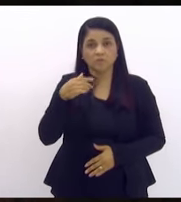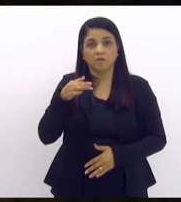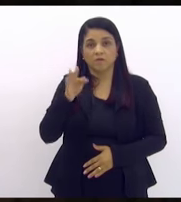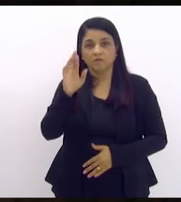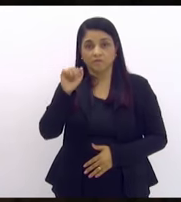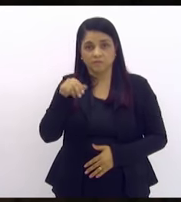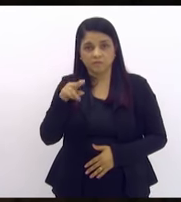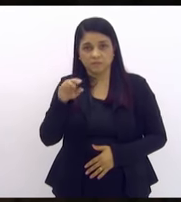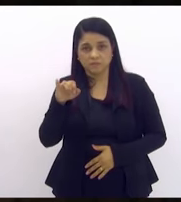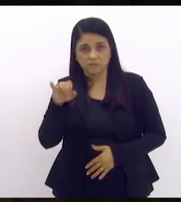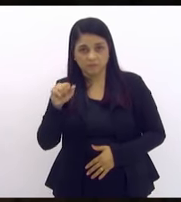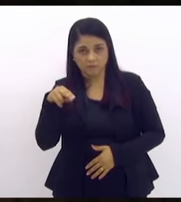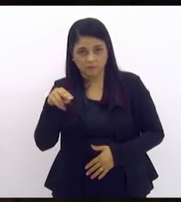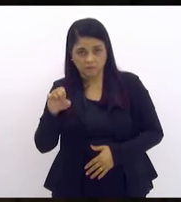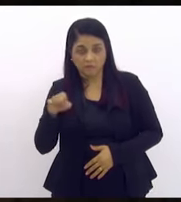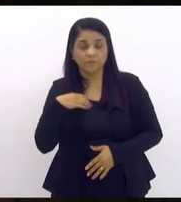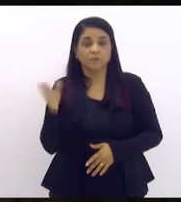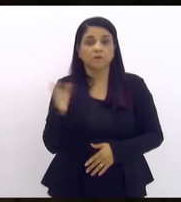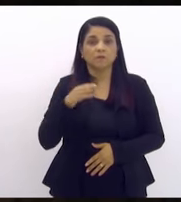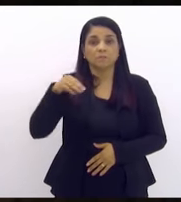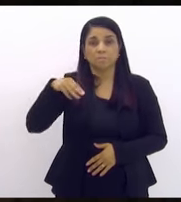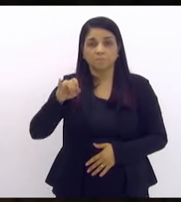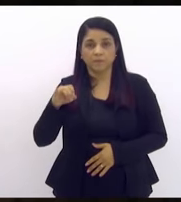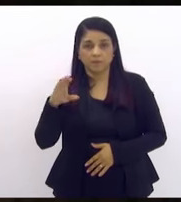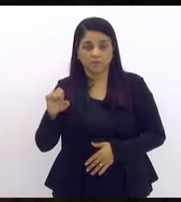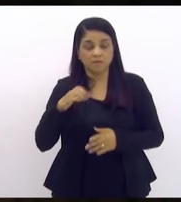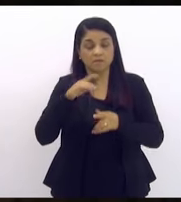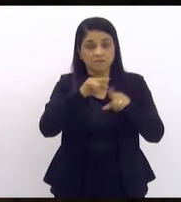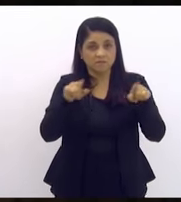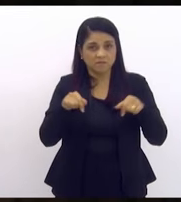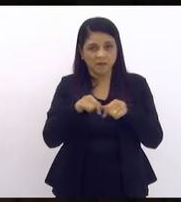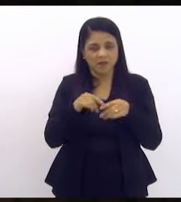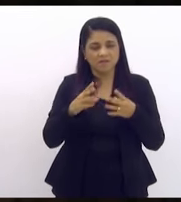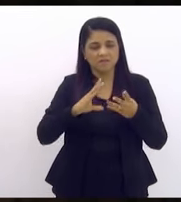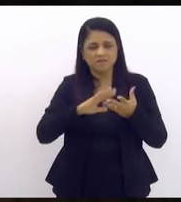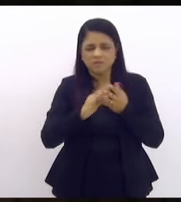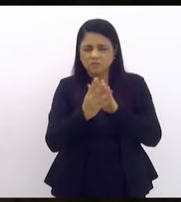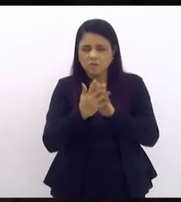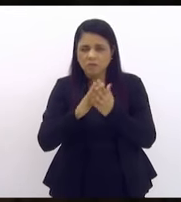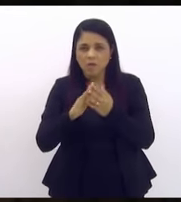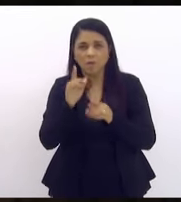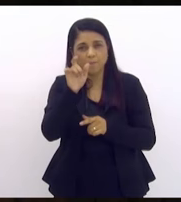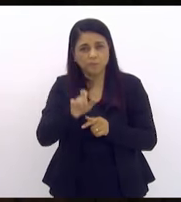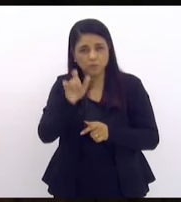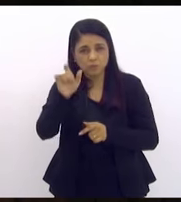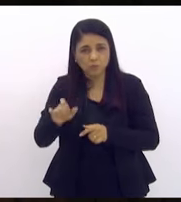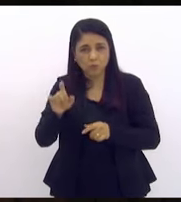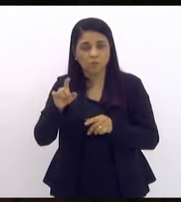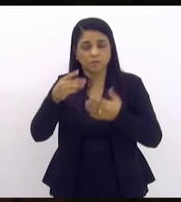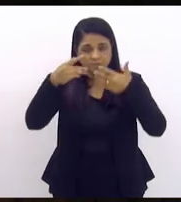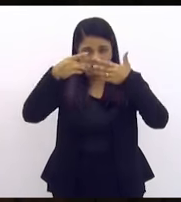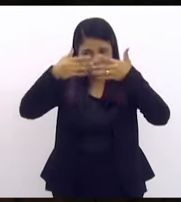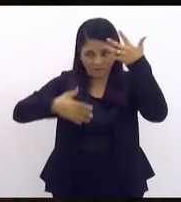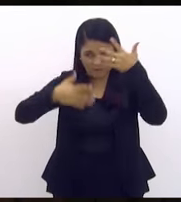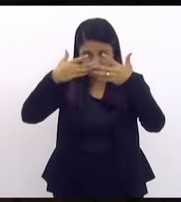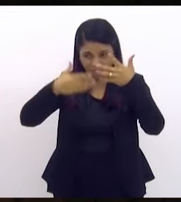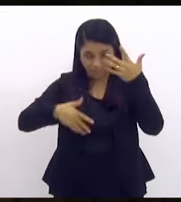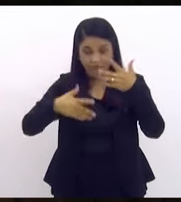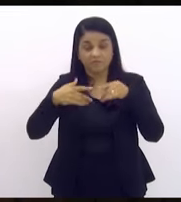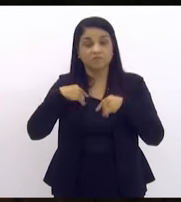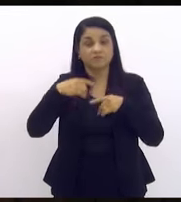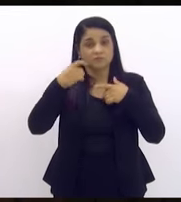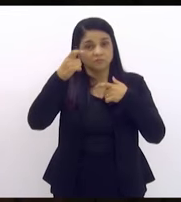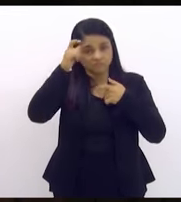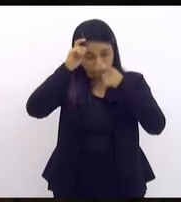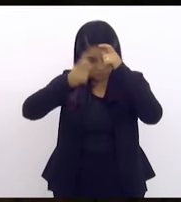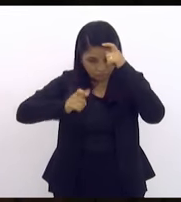Franciane Mota e Carlos Mink, que cria a sala de integração sensorial para pessoas neurodiversas que possuem transtorno